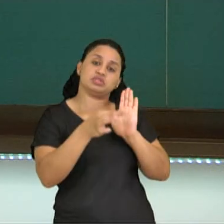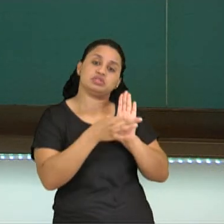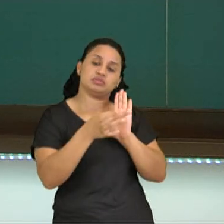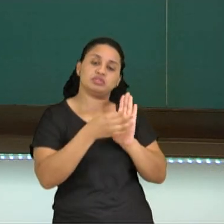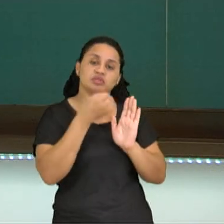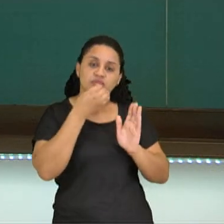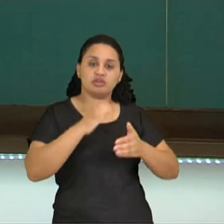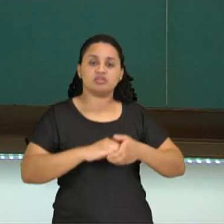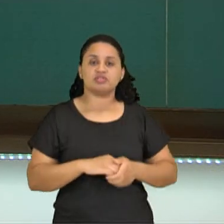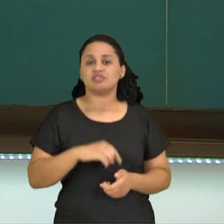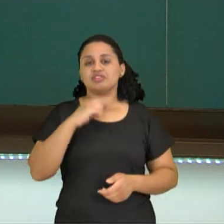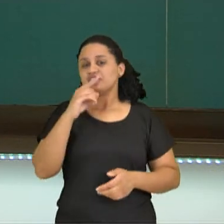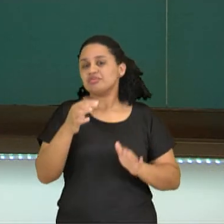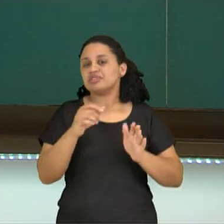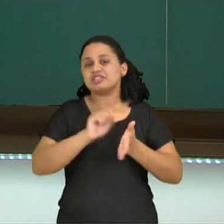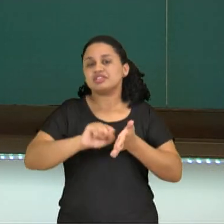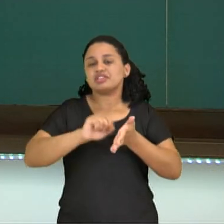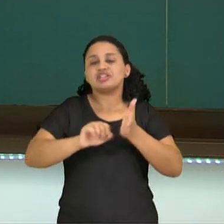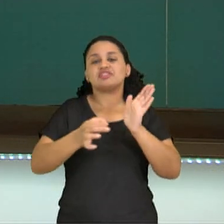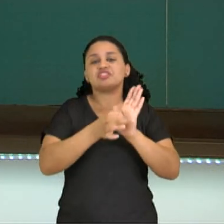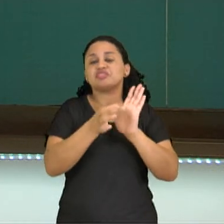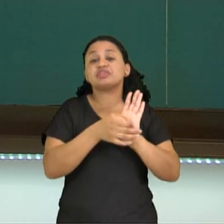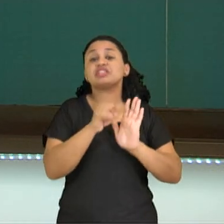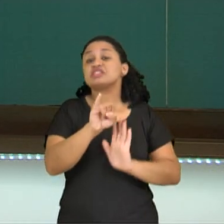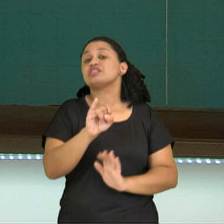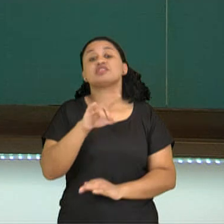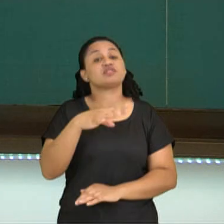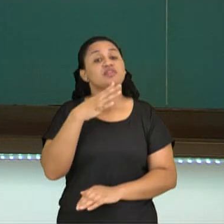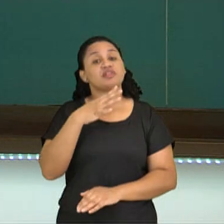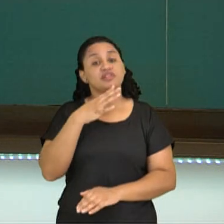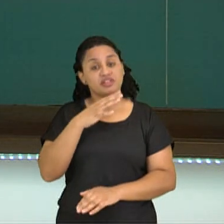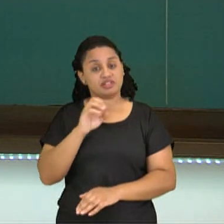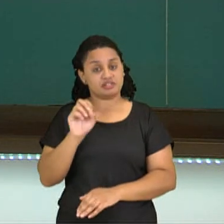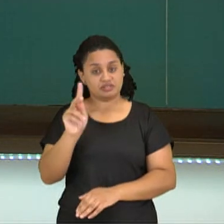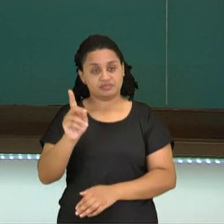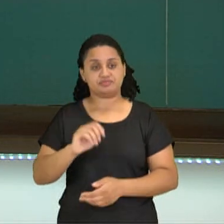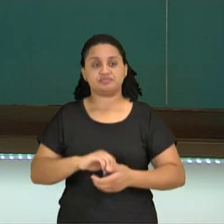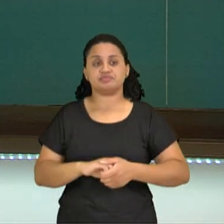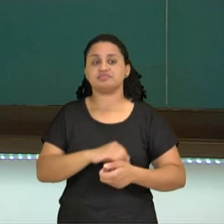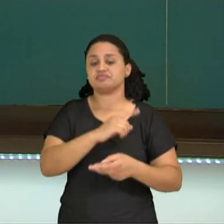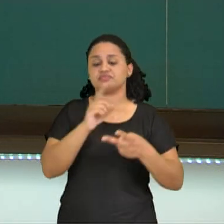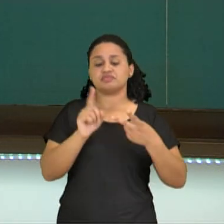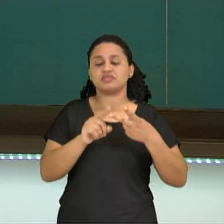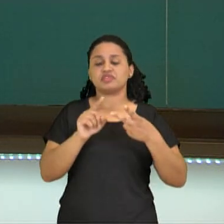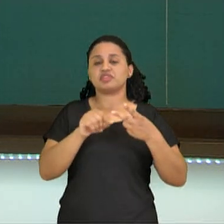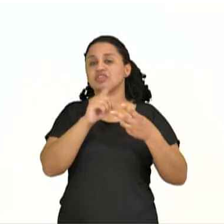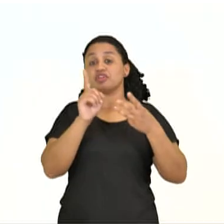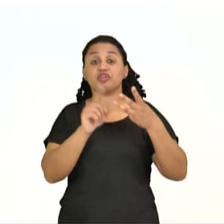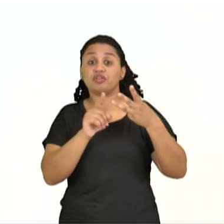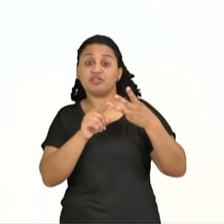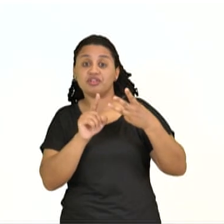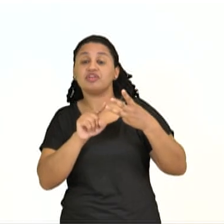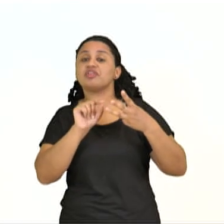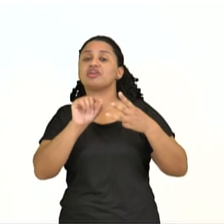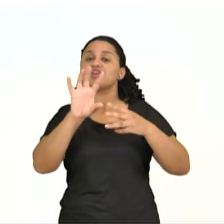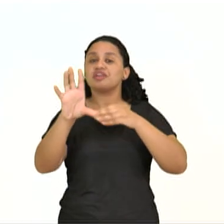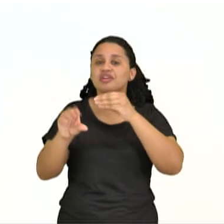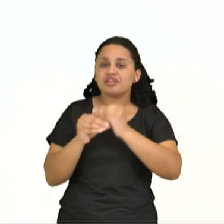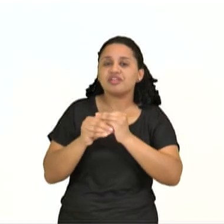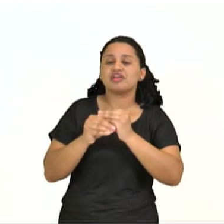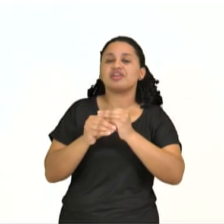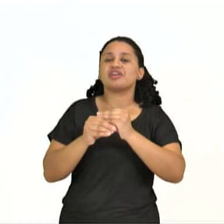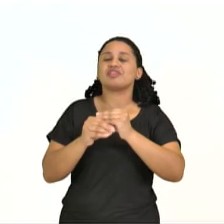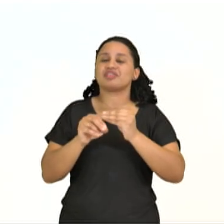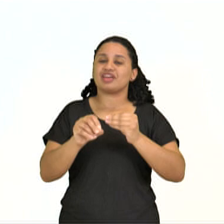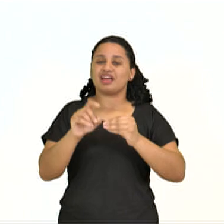os argumentos sobre algo que você não conheça, ok? E a conclusão, que é o fechamento das ideias discutidas ao